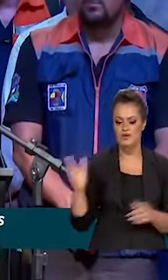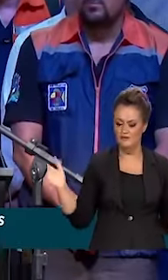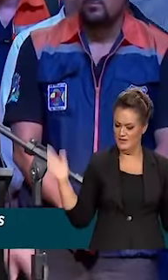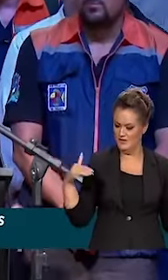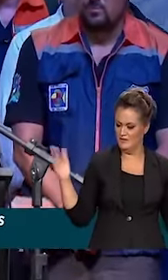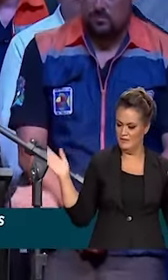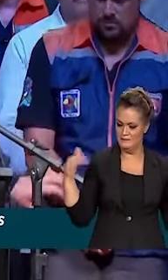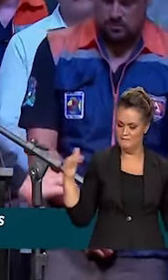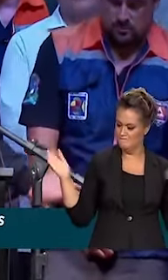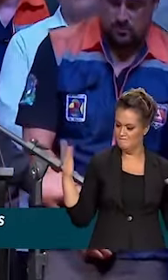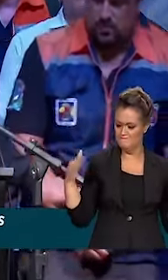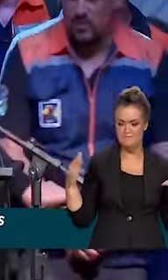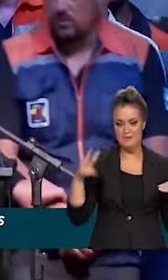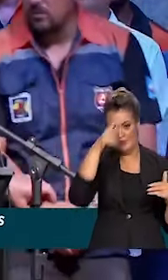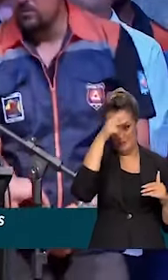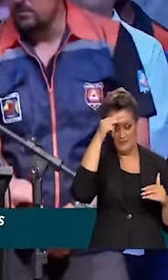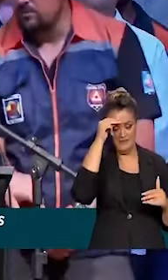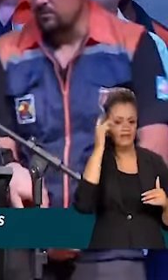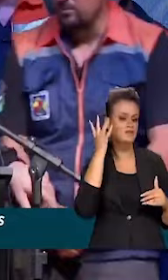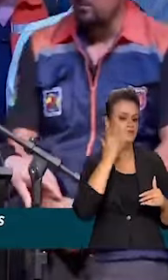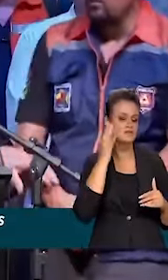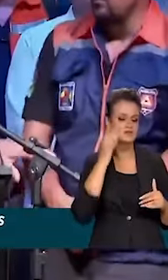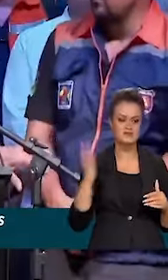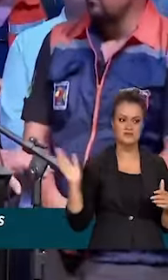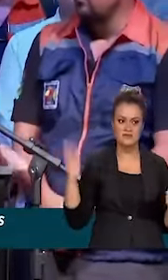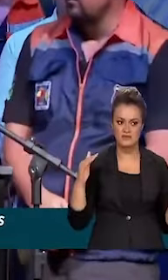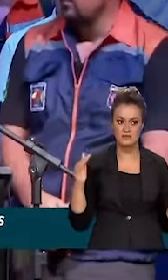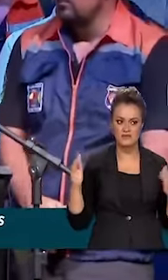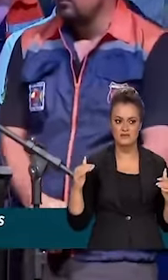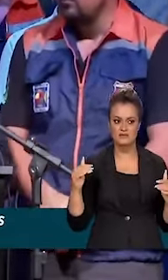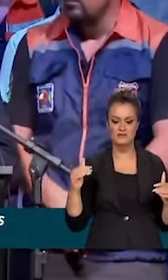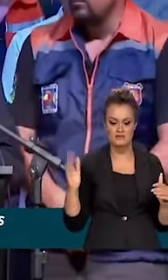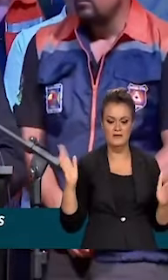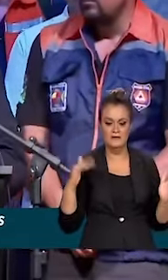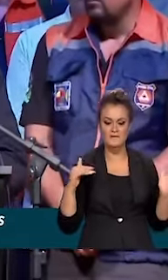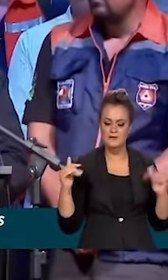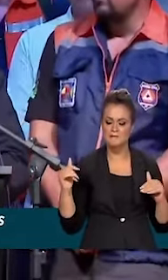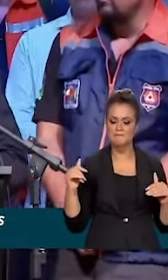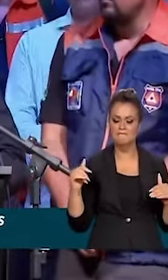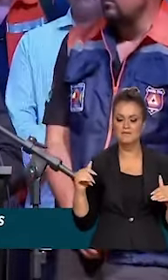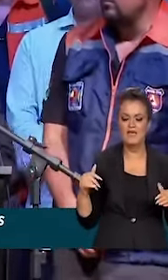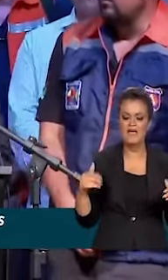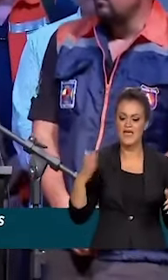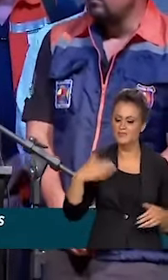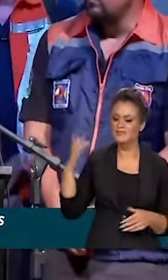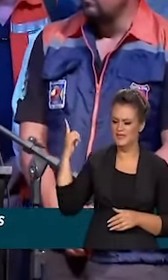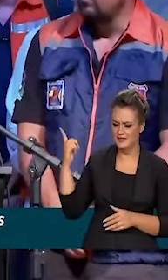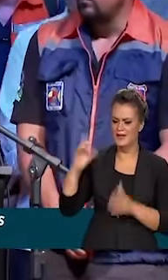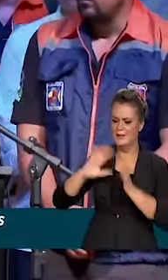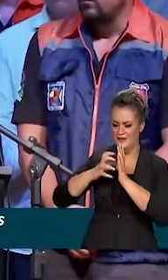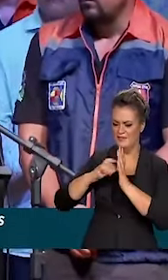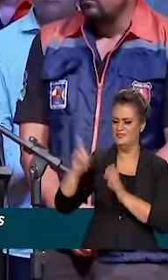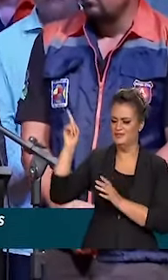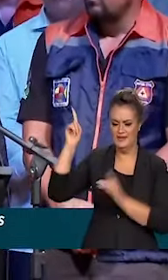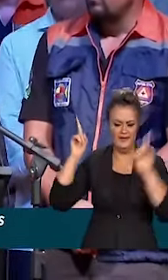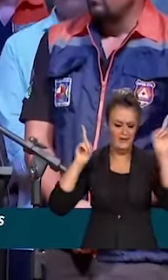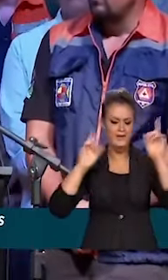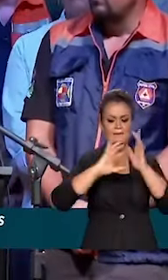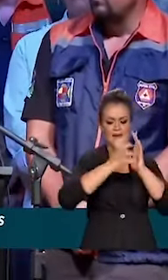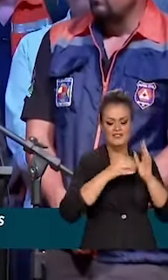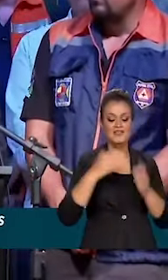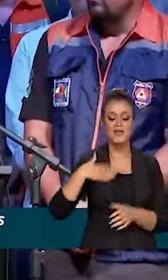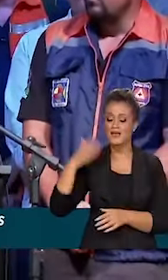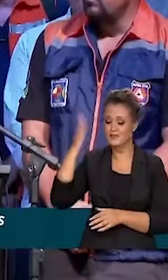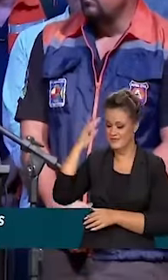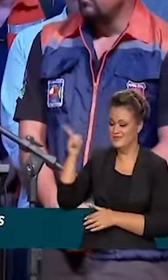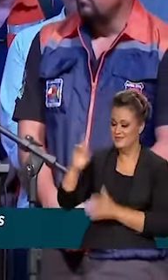encostasse aqui, o prefeito, sabe? Eu não sei de que partido é o prefeito, eu sei de que partido foi o Tarcísio, sei de que